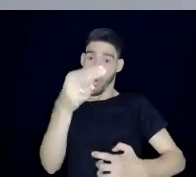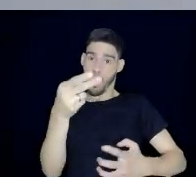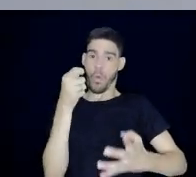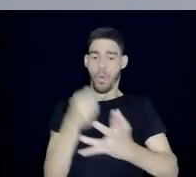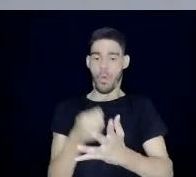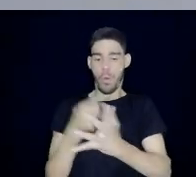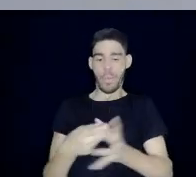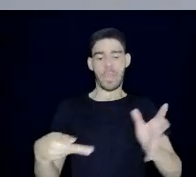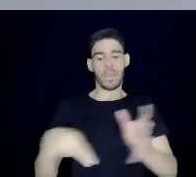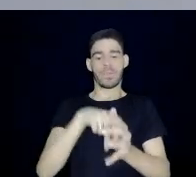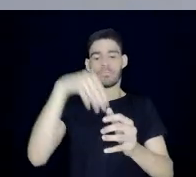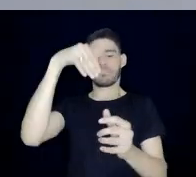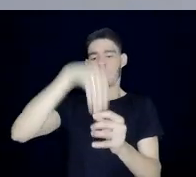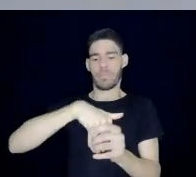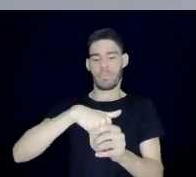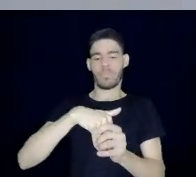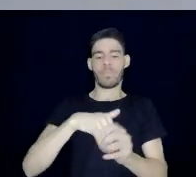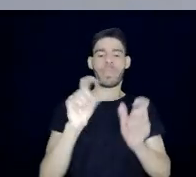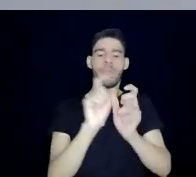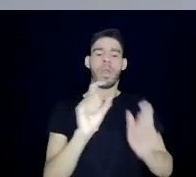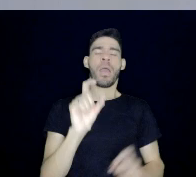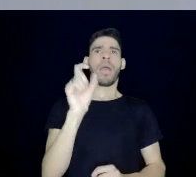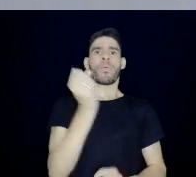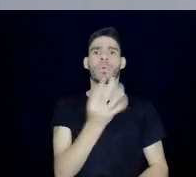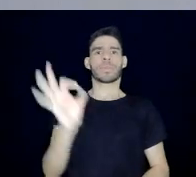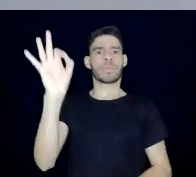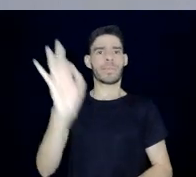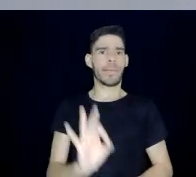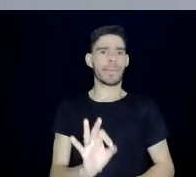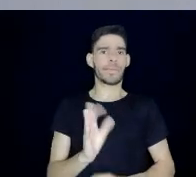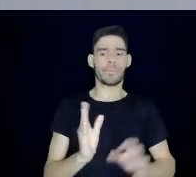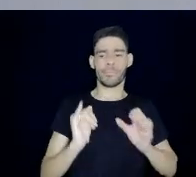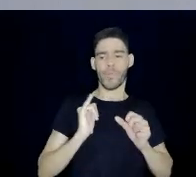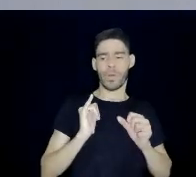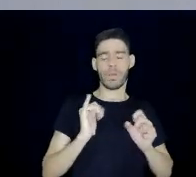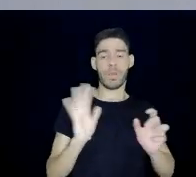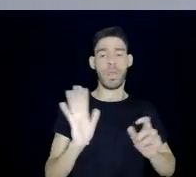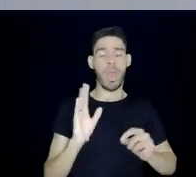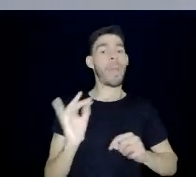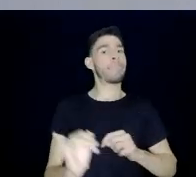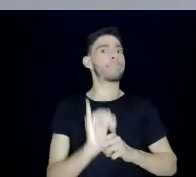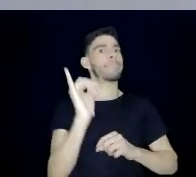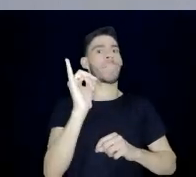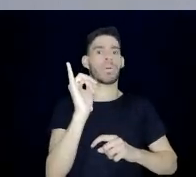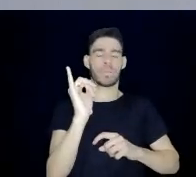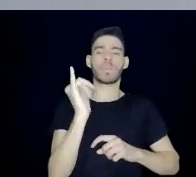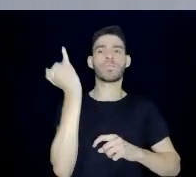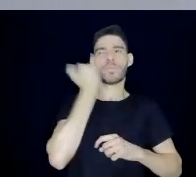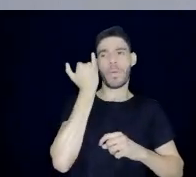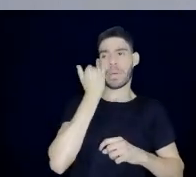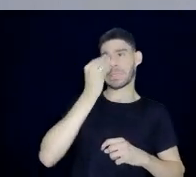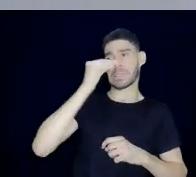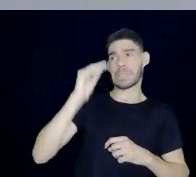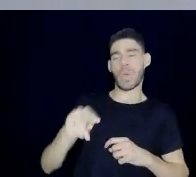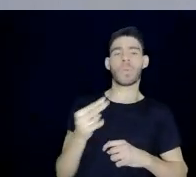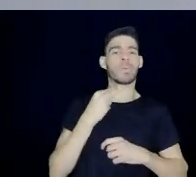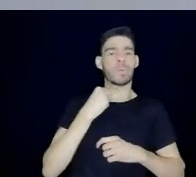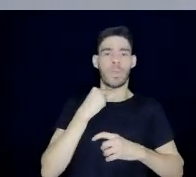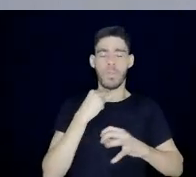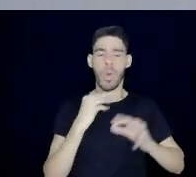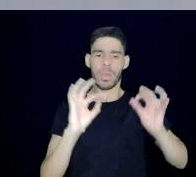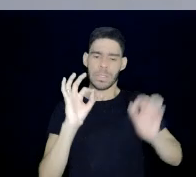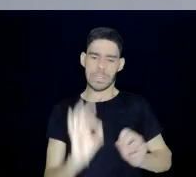voto. É claro que a expressão do número de abstenção é um componente relevante que não pode ser ignorado e